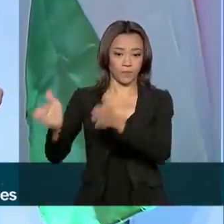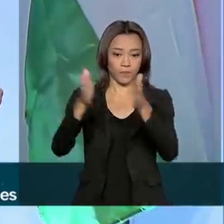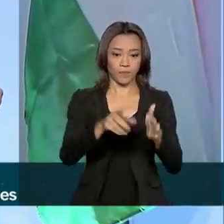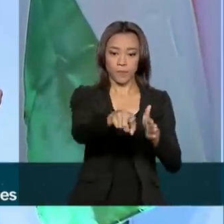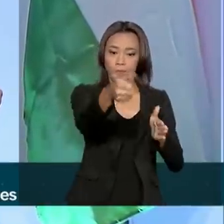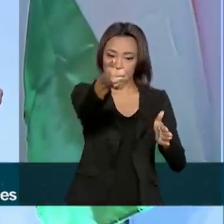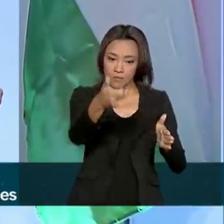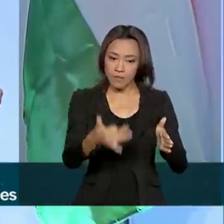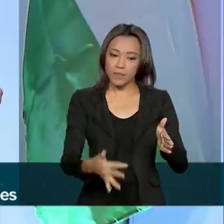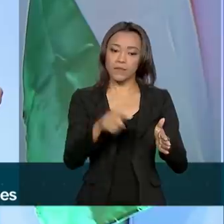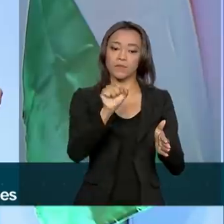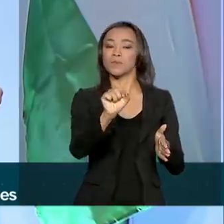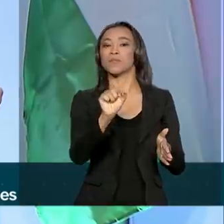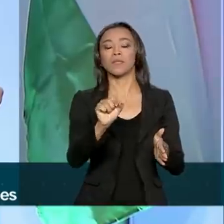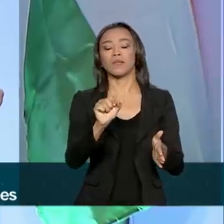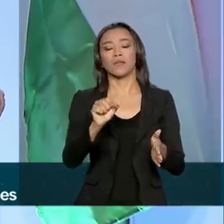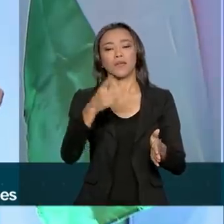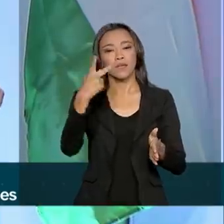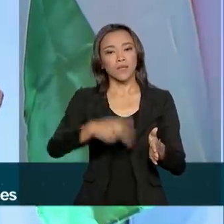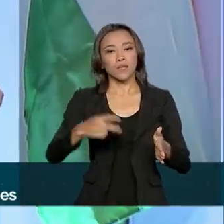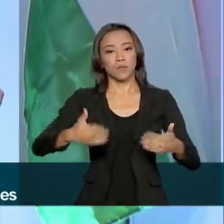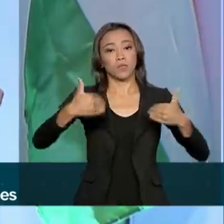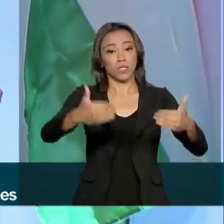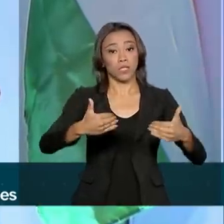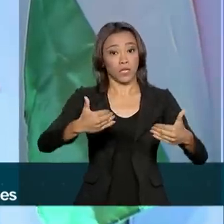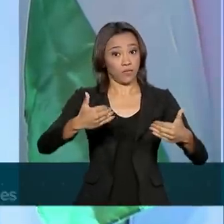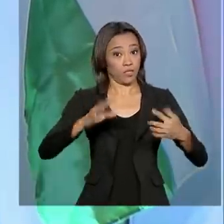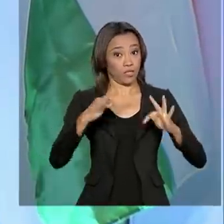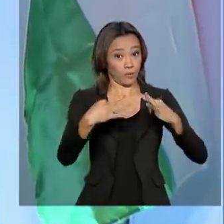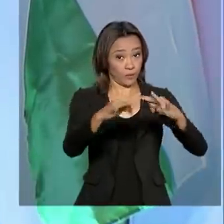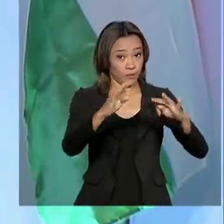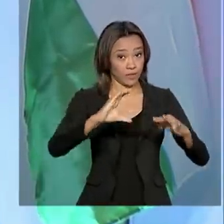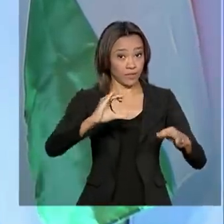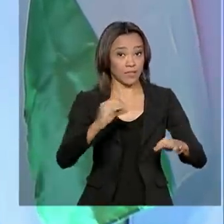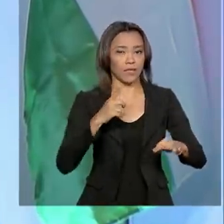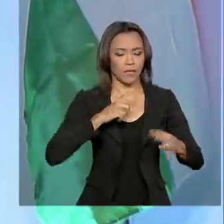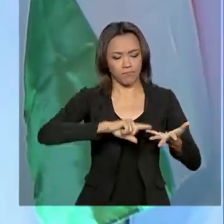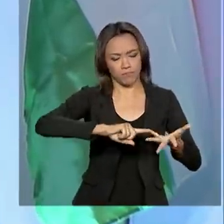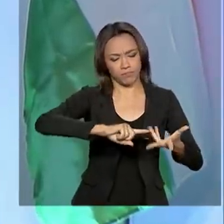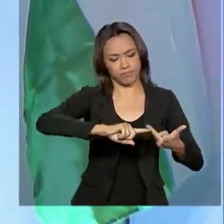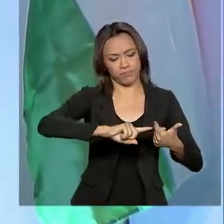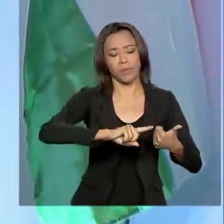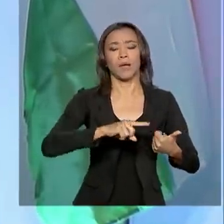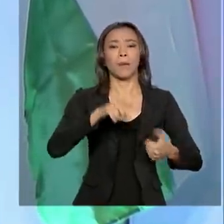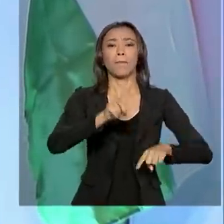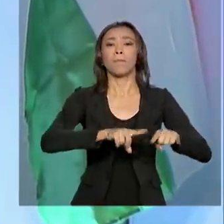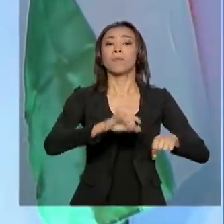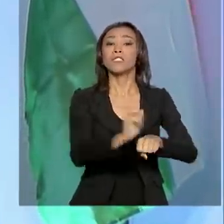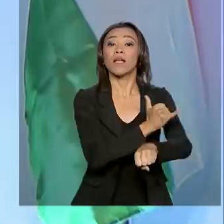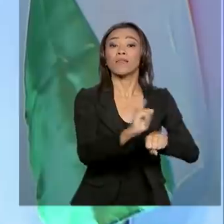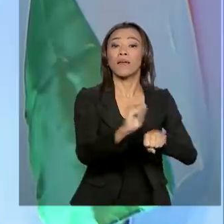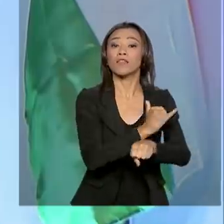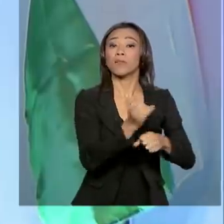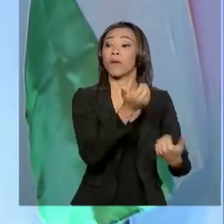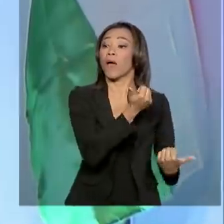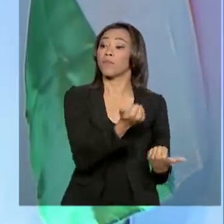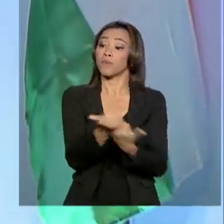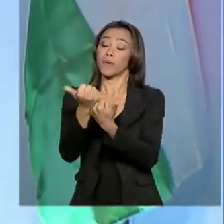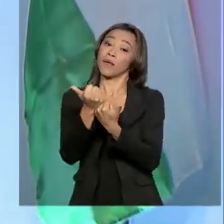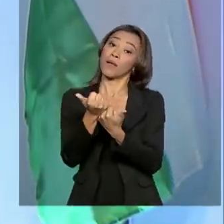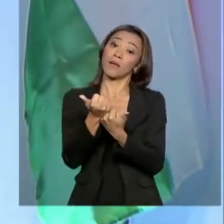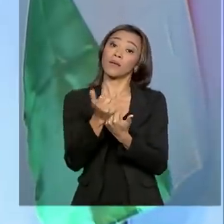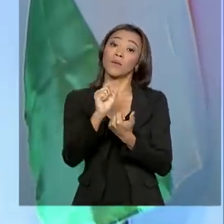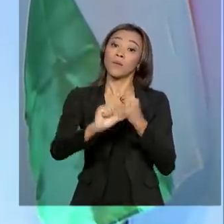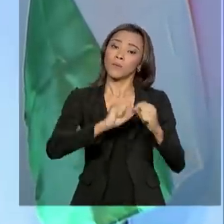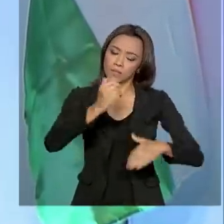e Comunicações tem como se fosse uma caixa de ferramentas para ajudar o desenvolvimento de empresas